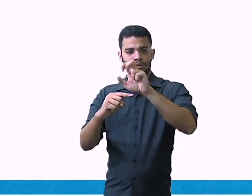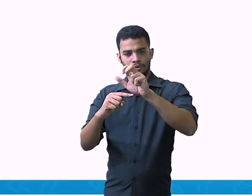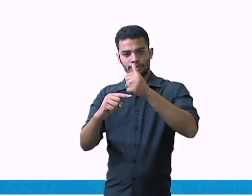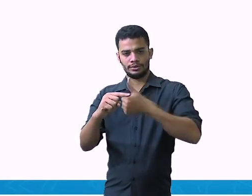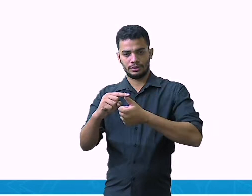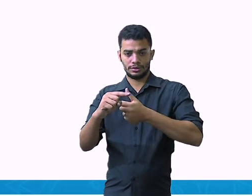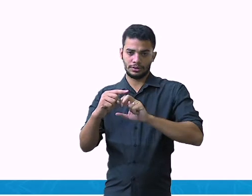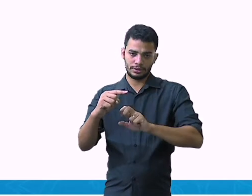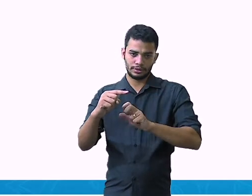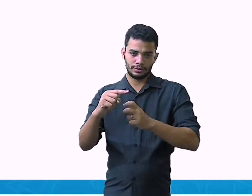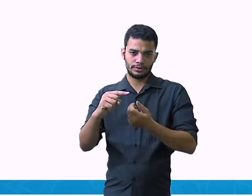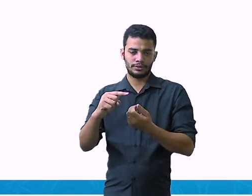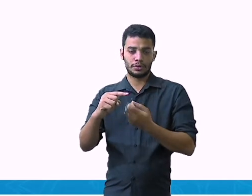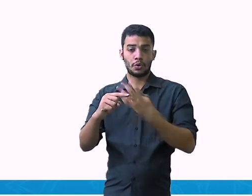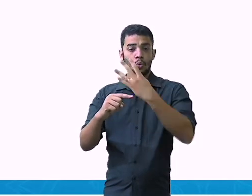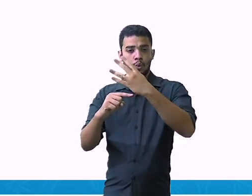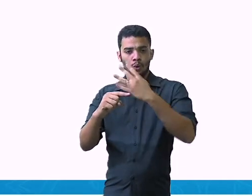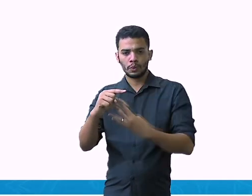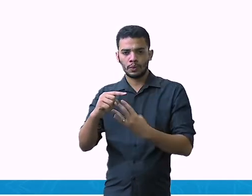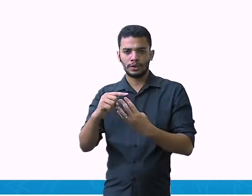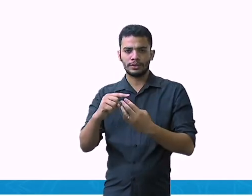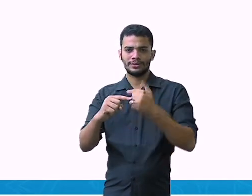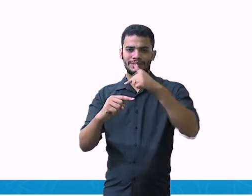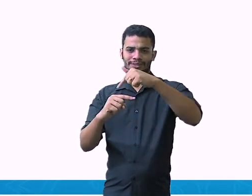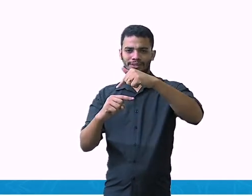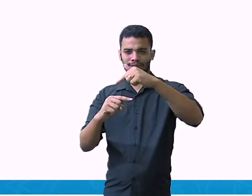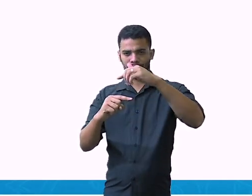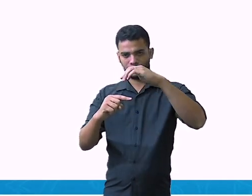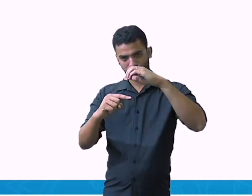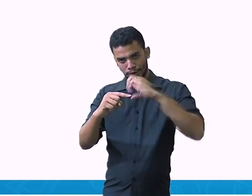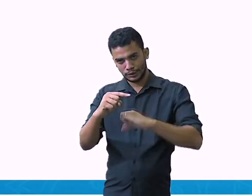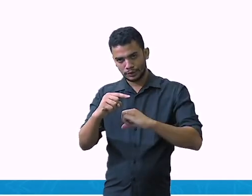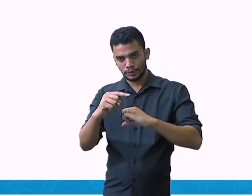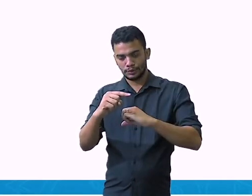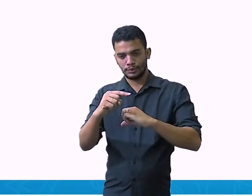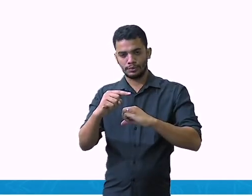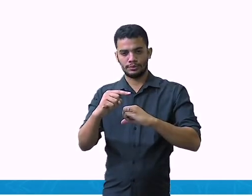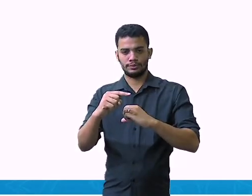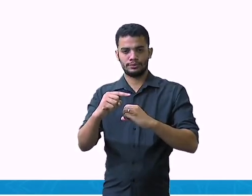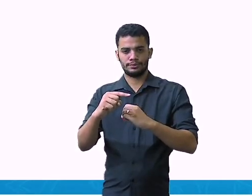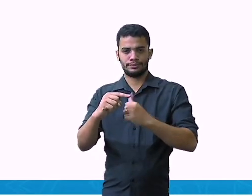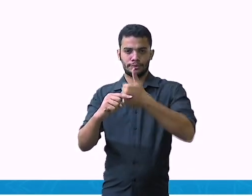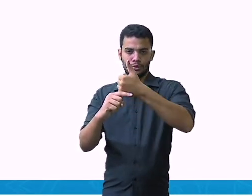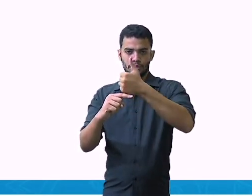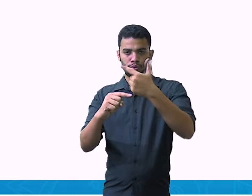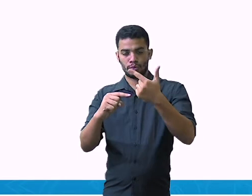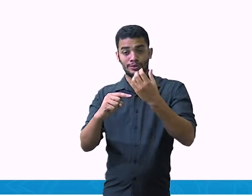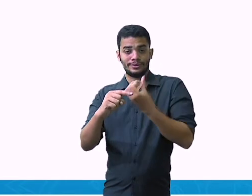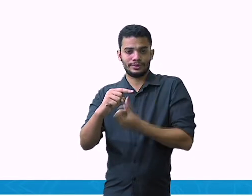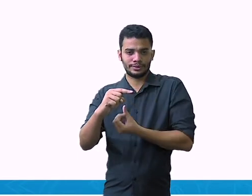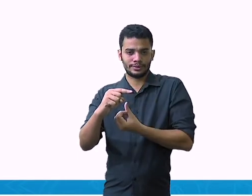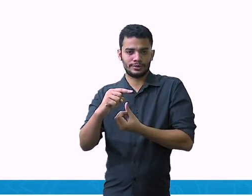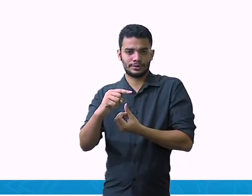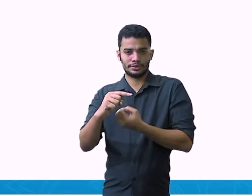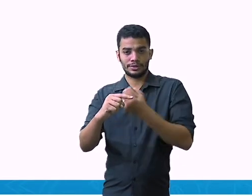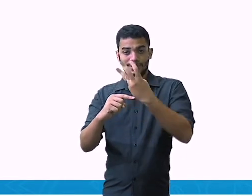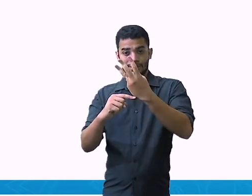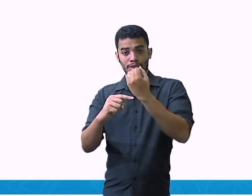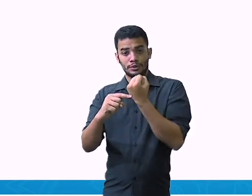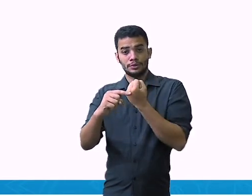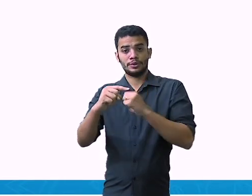quinzeavos, 4 quartos, 7 nonos, 12 sextos,